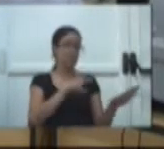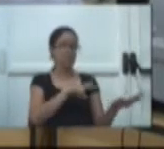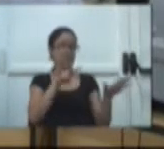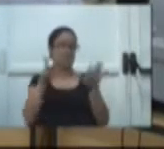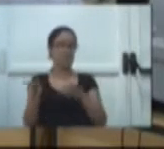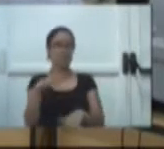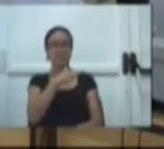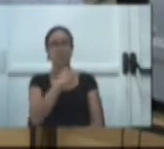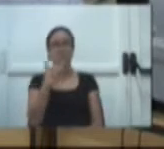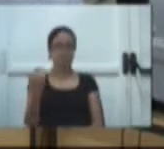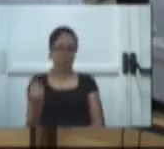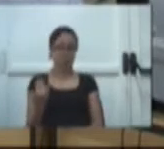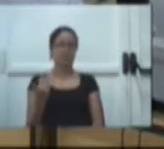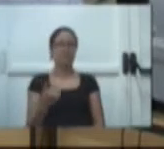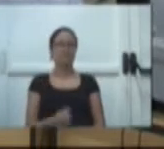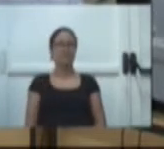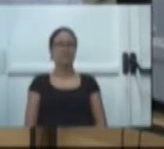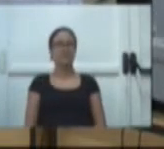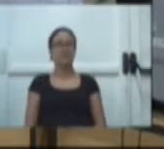Bolani.